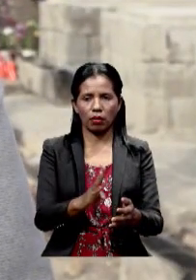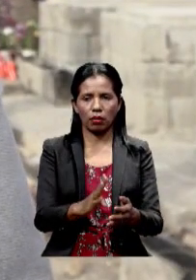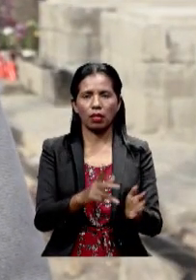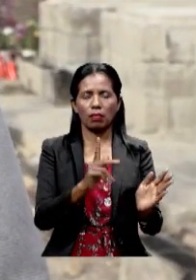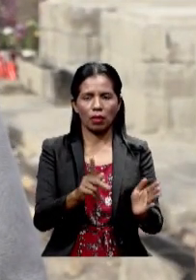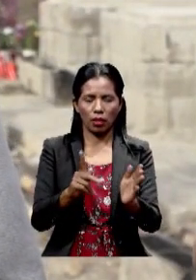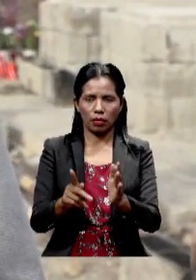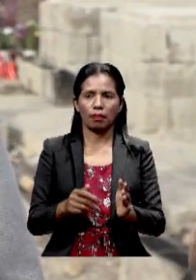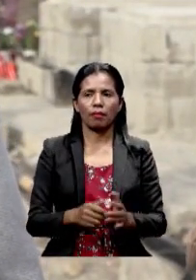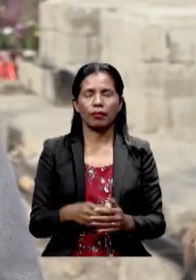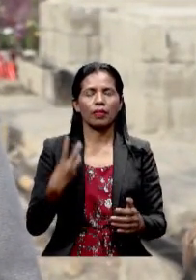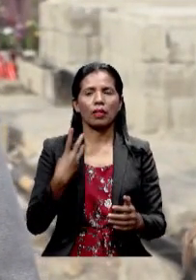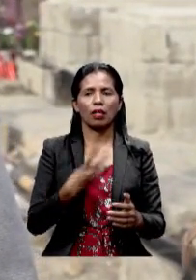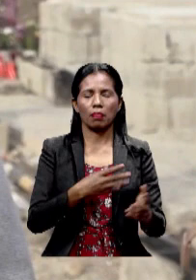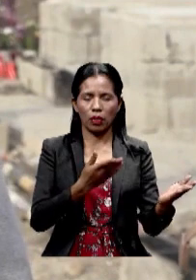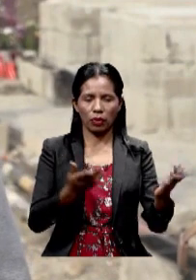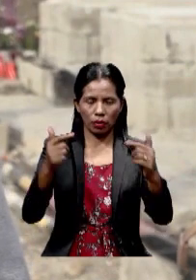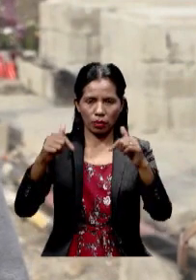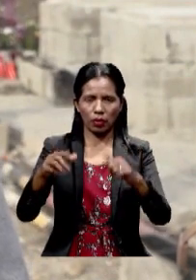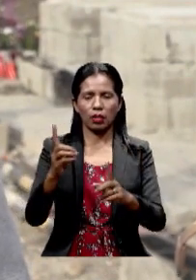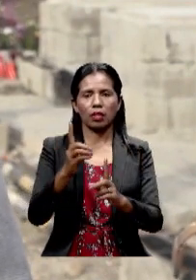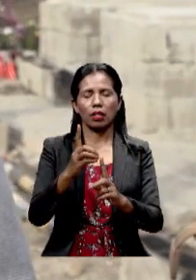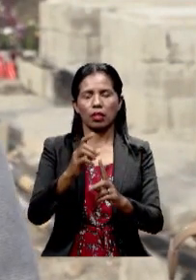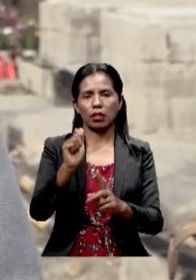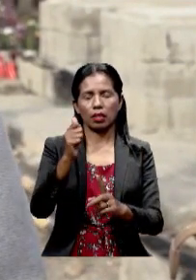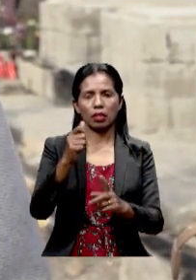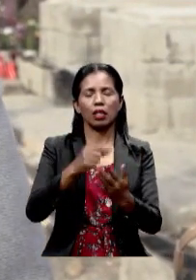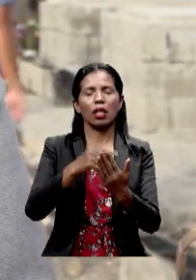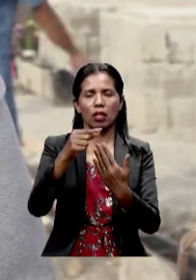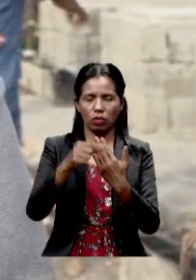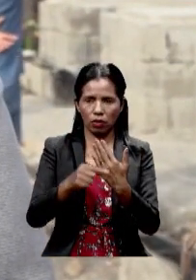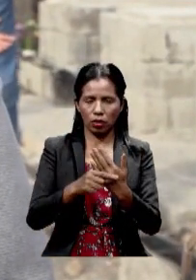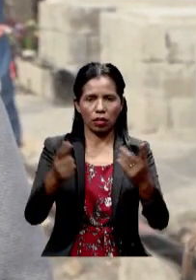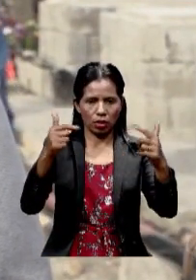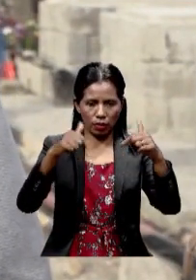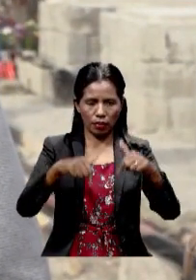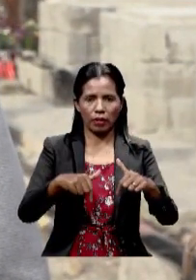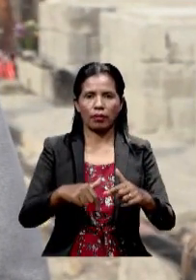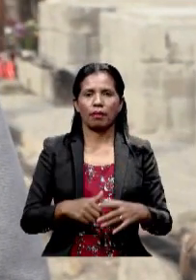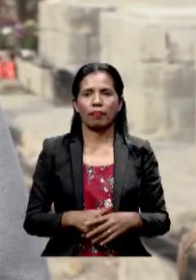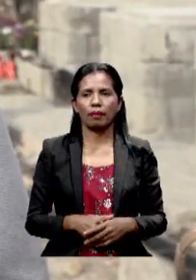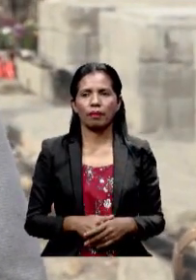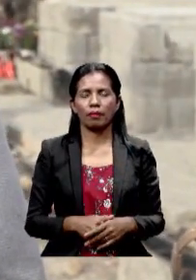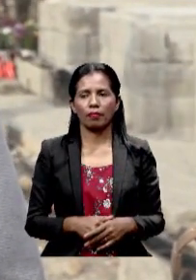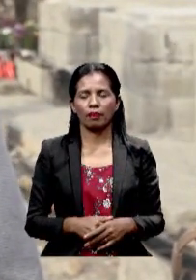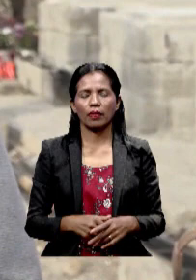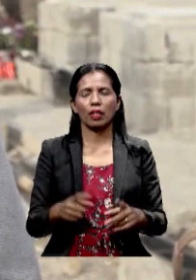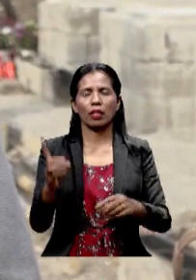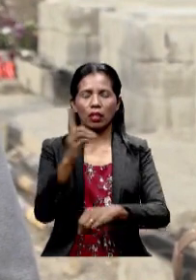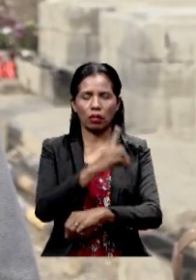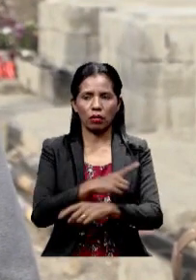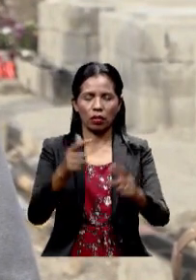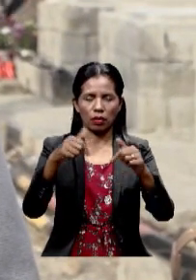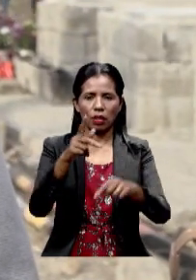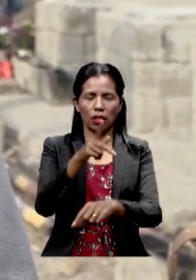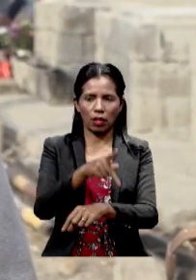plano. Então, a minha haruka ne filha, ia dia 10 de agosto, ne to omai, ia loro ne ne to omai, kala